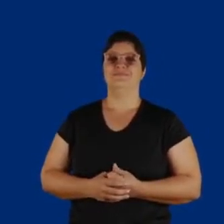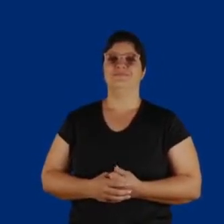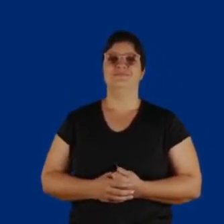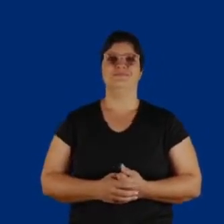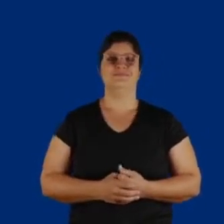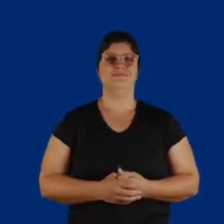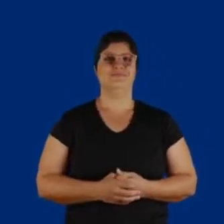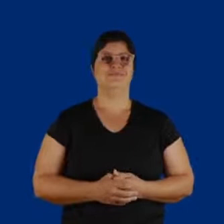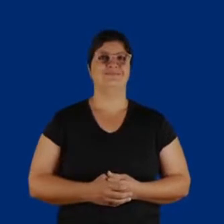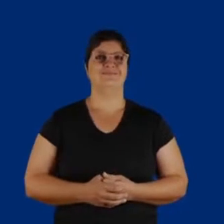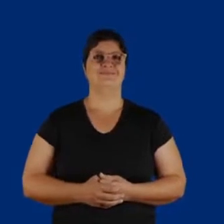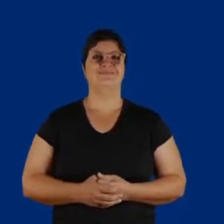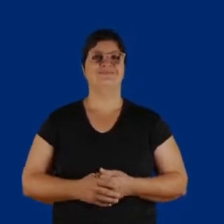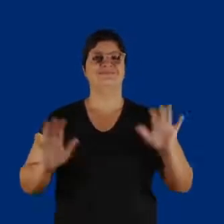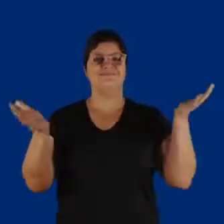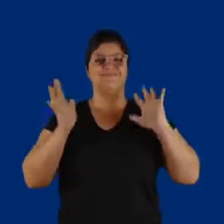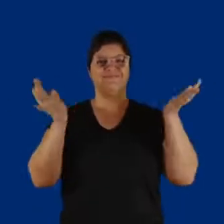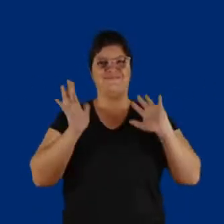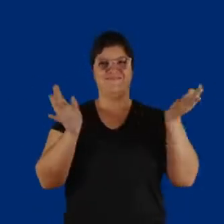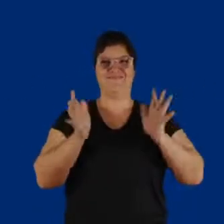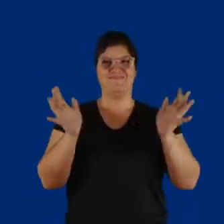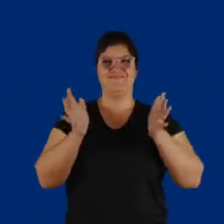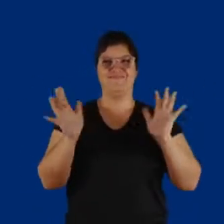Hello. Olá.